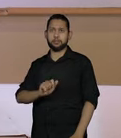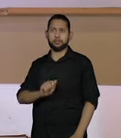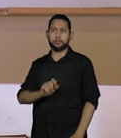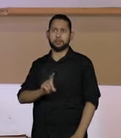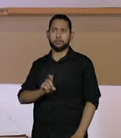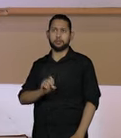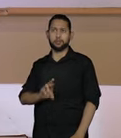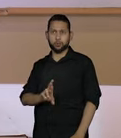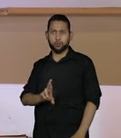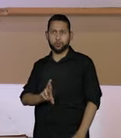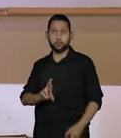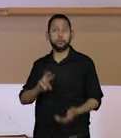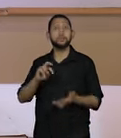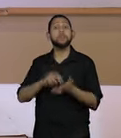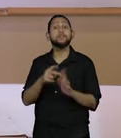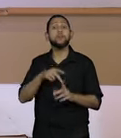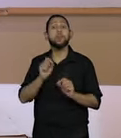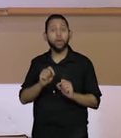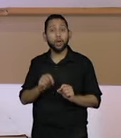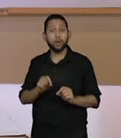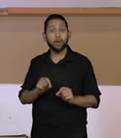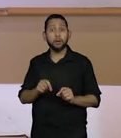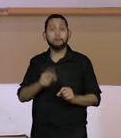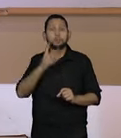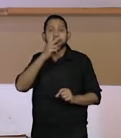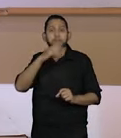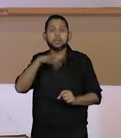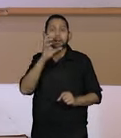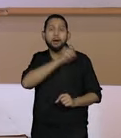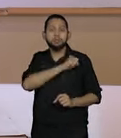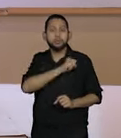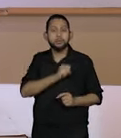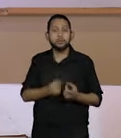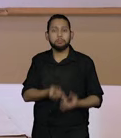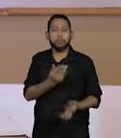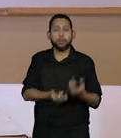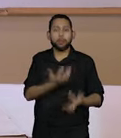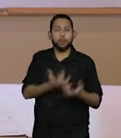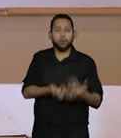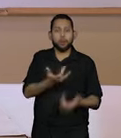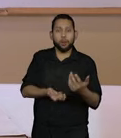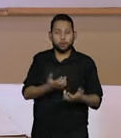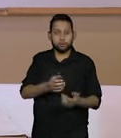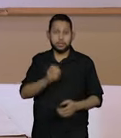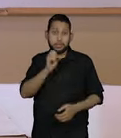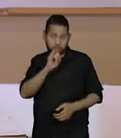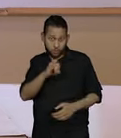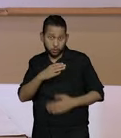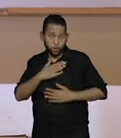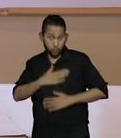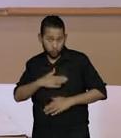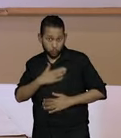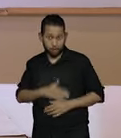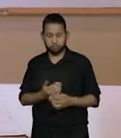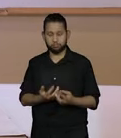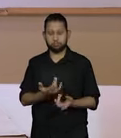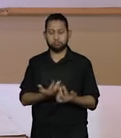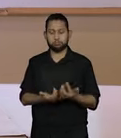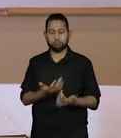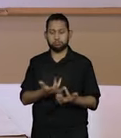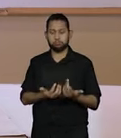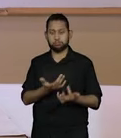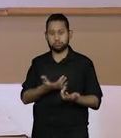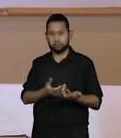ele acelera a rapidez da reação química. Então, ele faz com que a